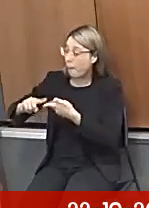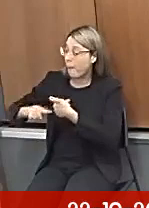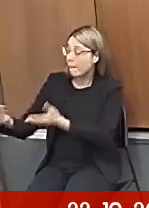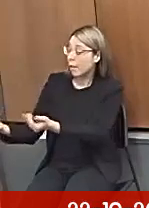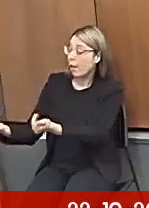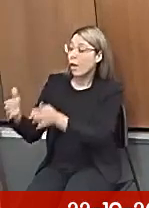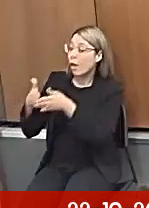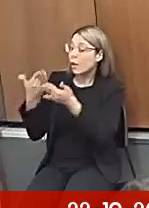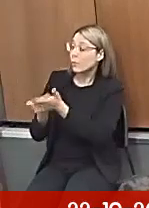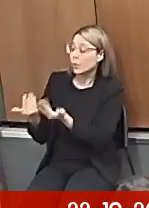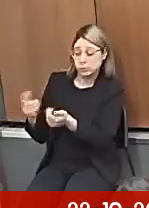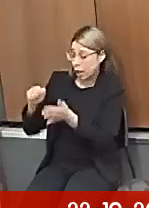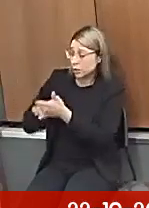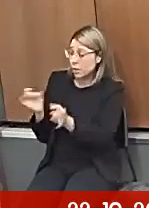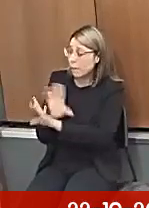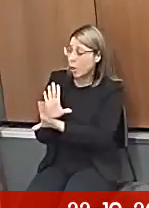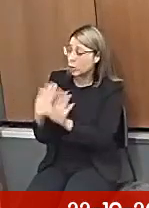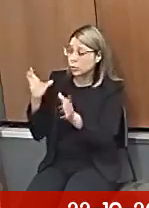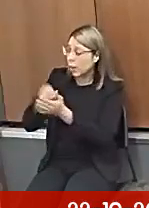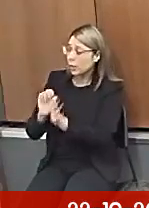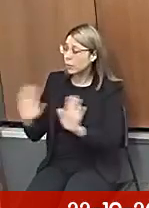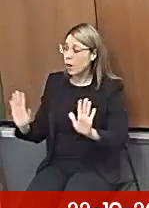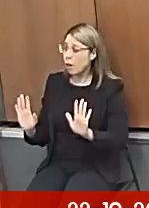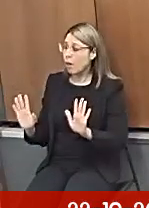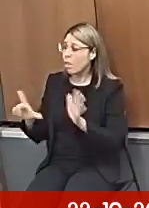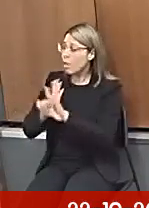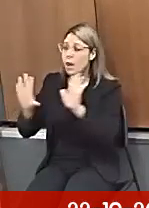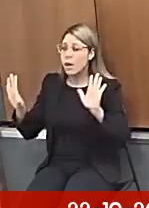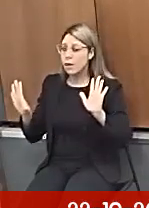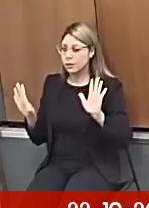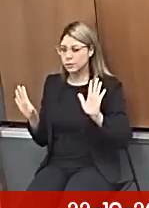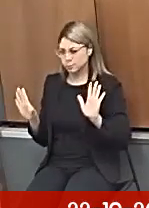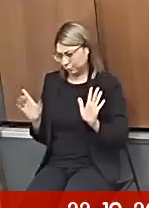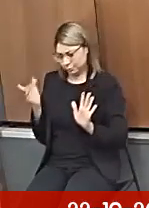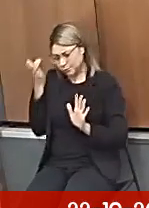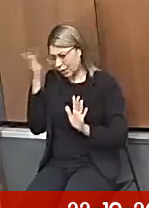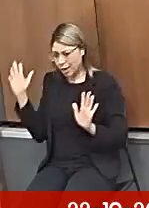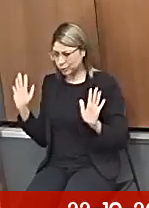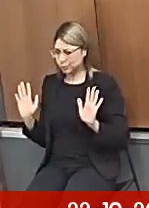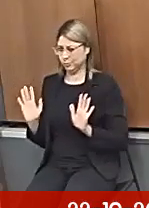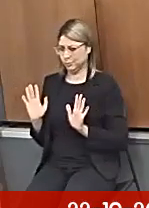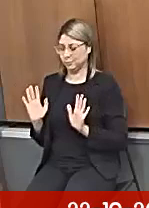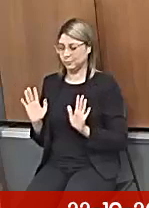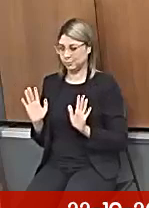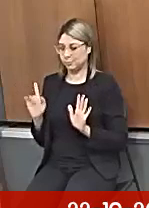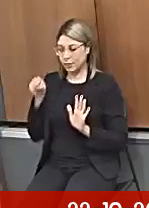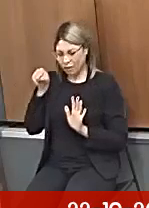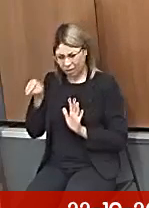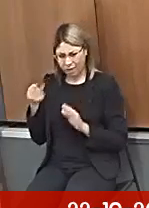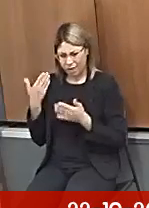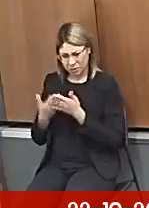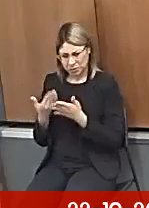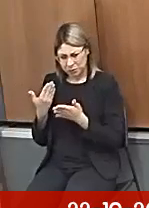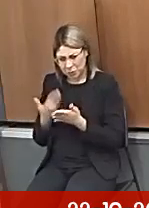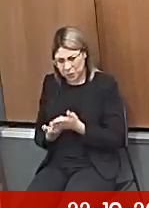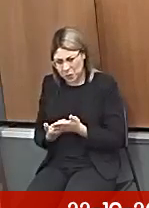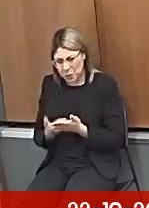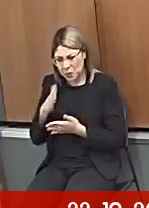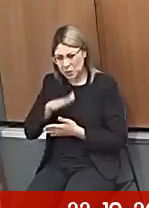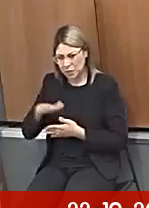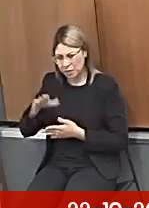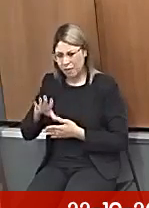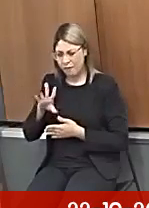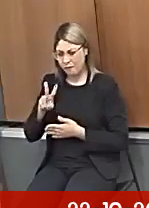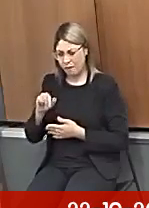dá aqui o requerimento, a gente assina e matricula. Lei é lei. Lei é lei. E é uma escola onde as nossas crianças vão